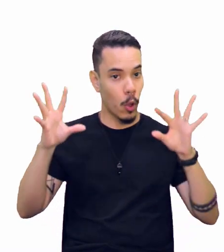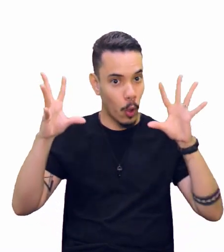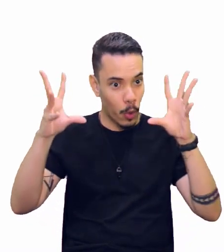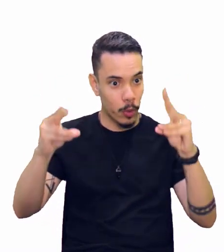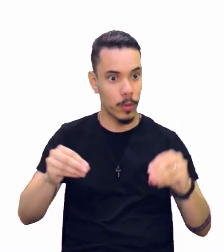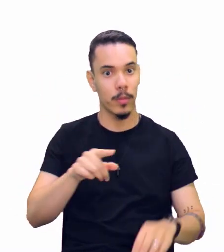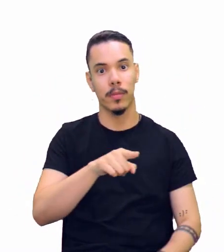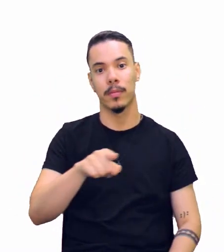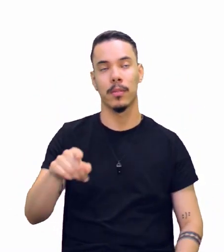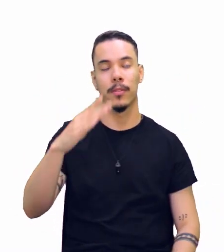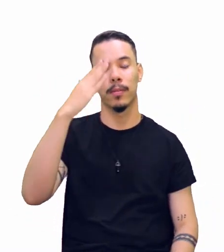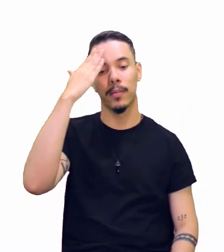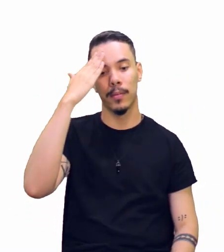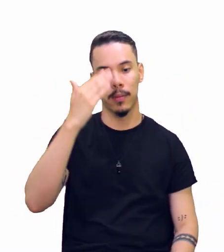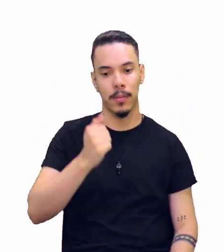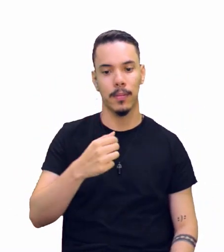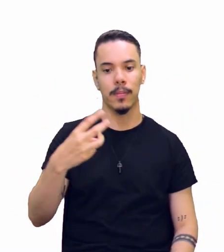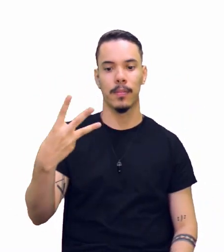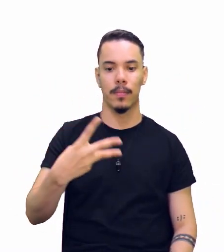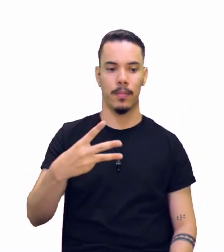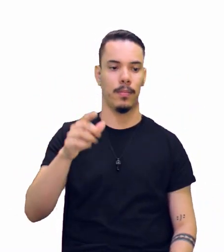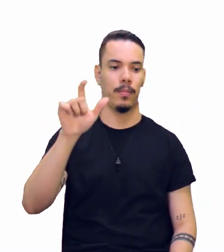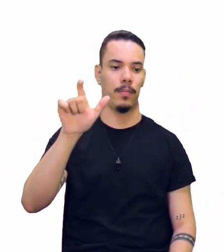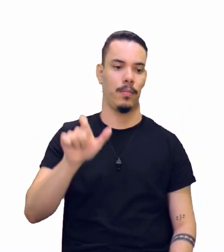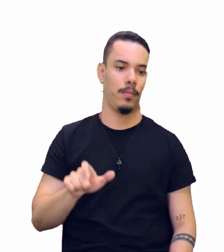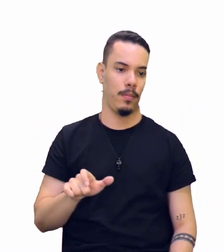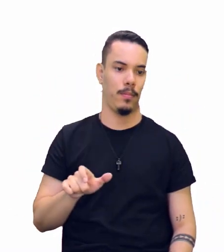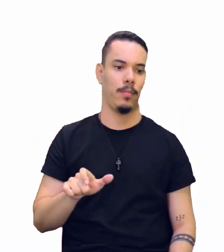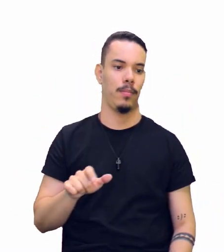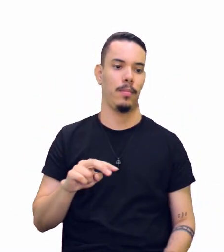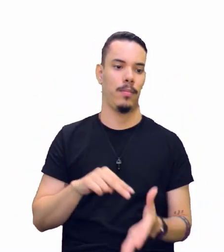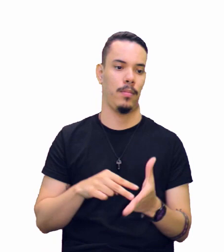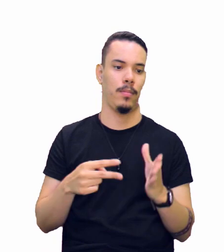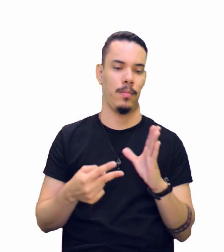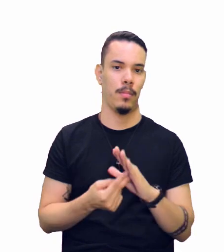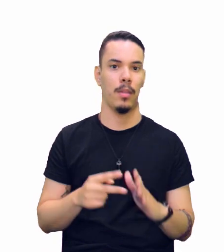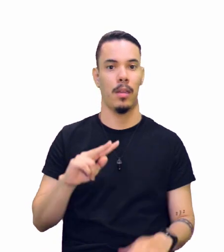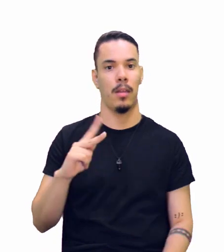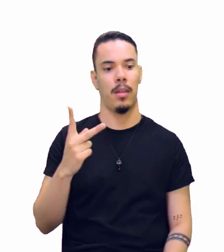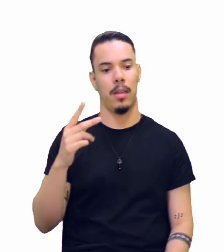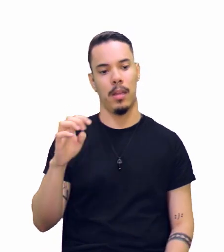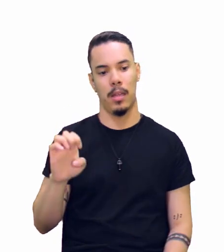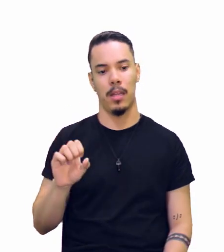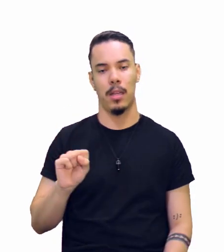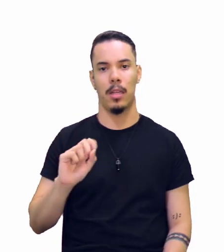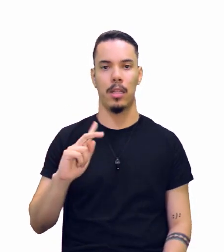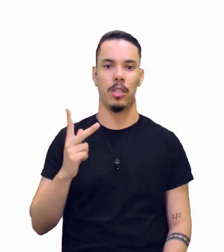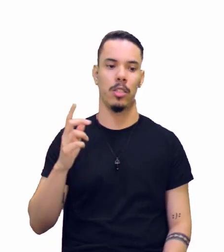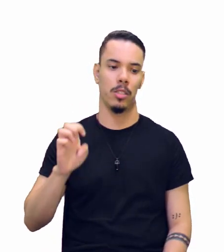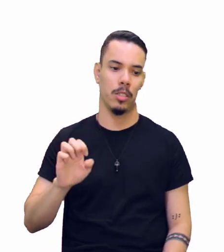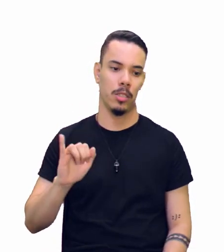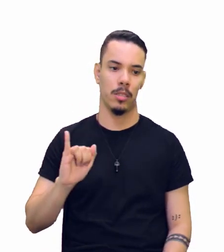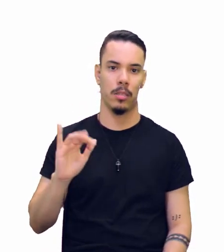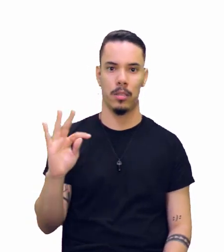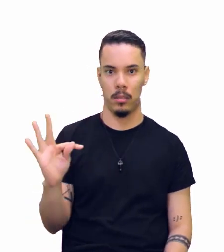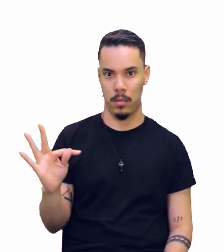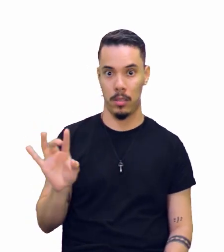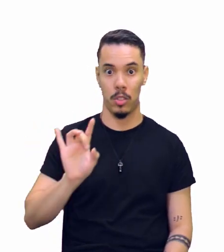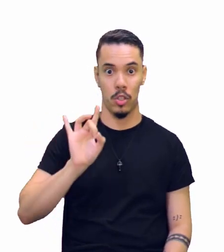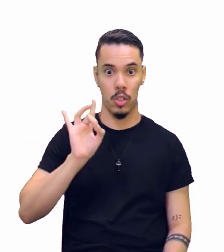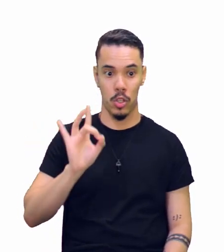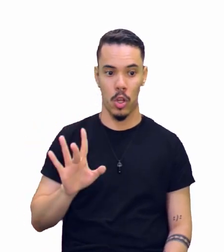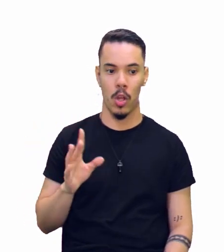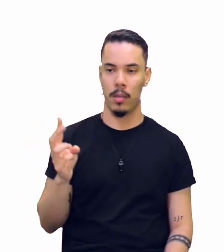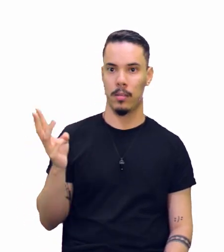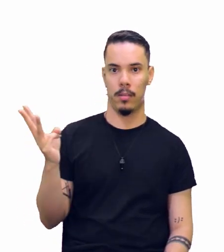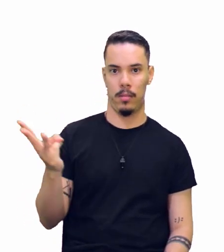de saber que a terceira pessoa do singular é formado por he, she, it. E somente esses três